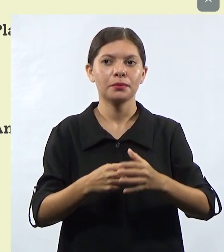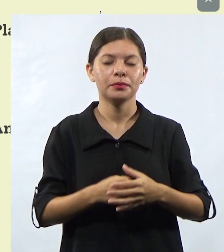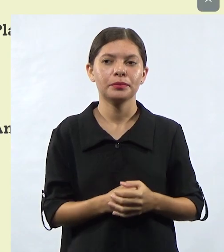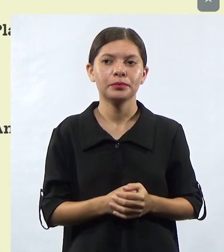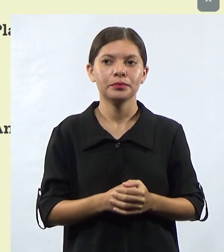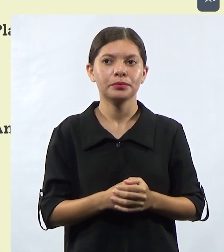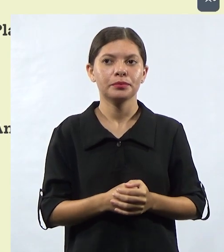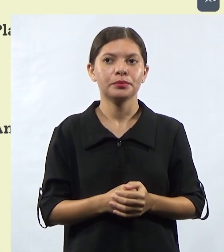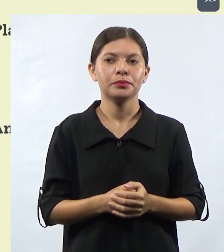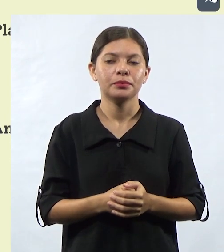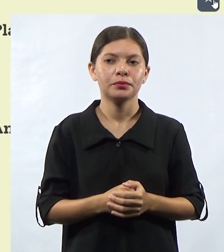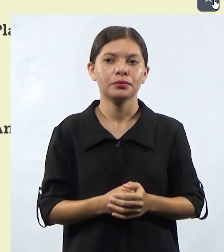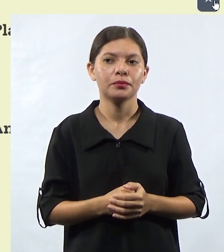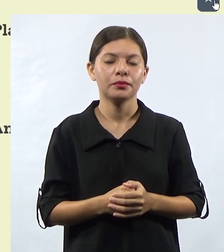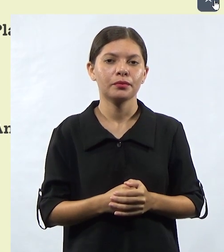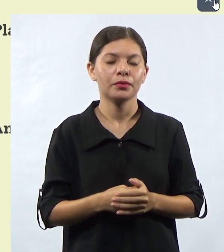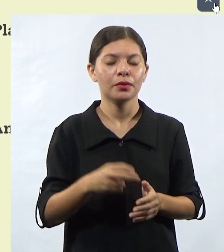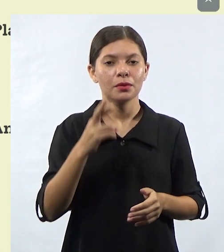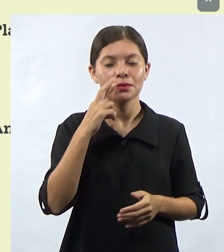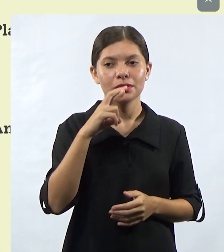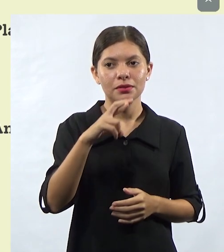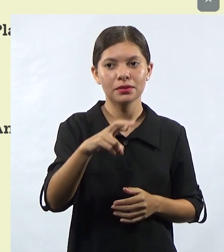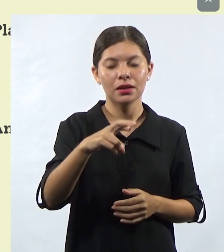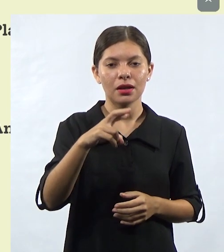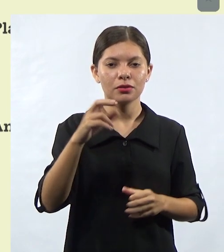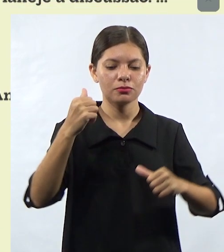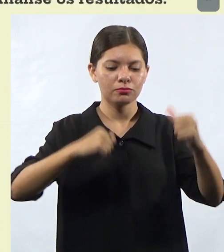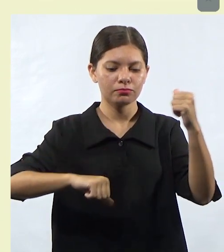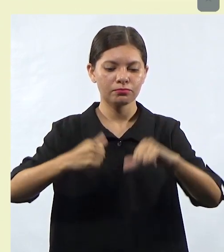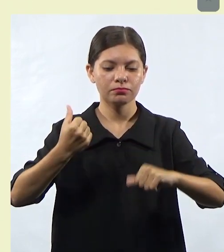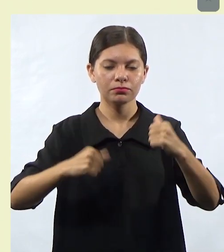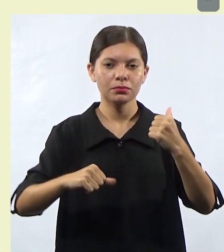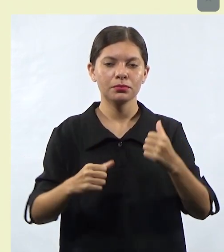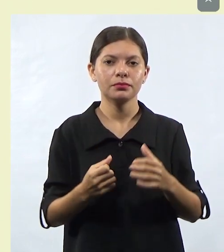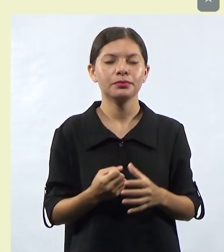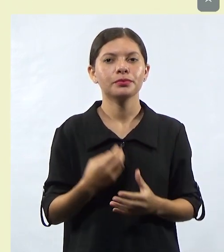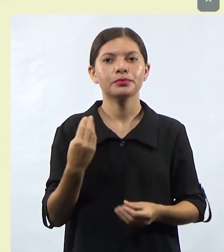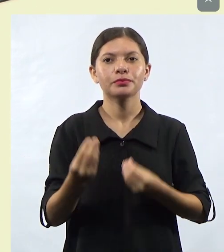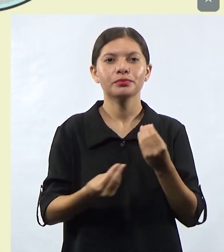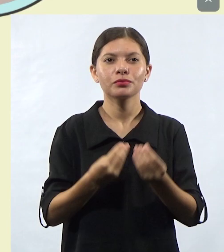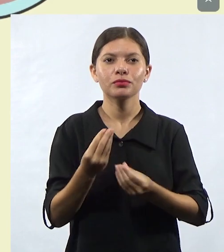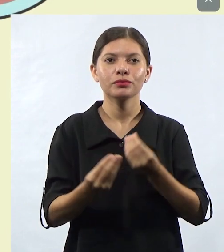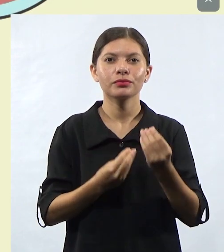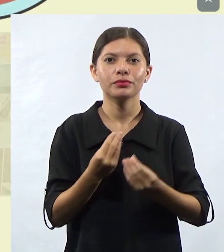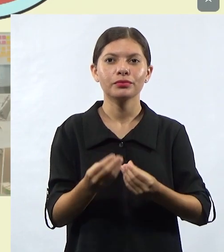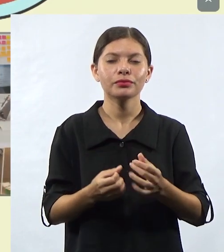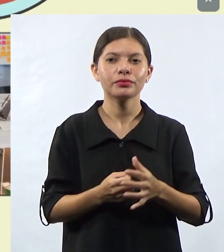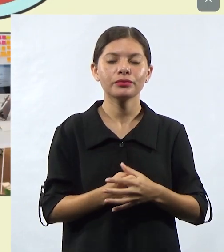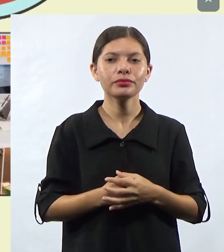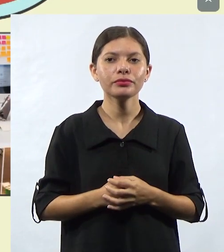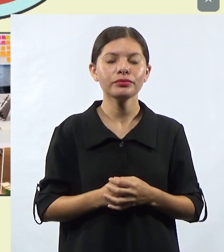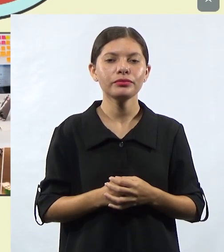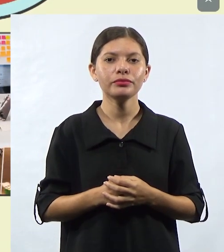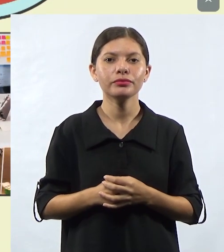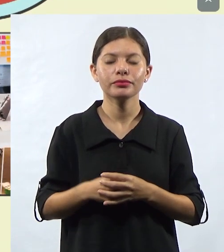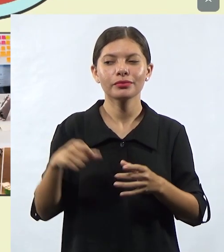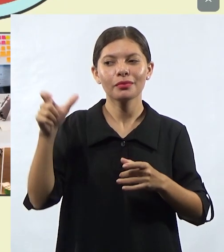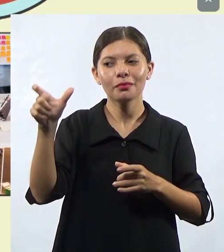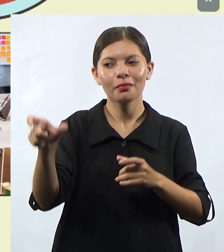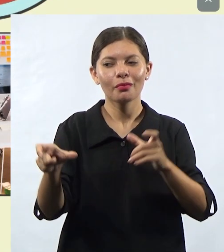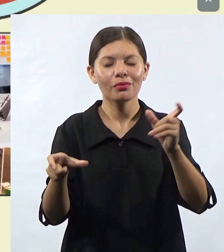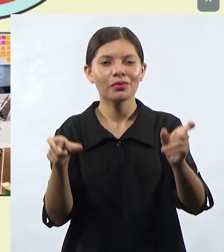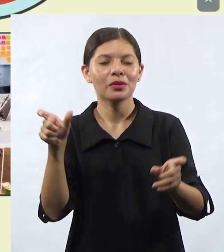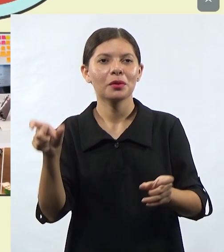os recursos, os resultados. Bom, e aí, como é que a gente faz? Quem são os participantes, como